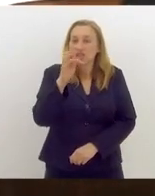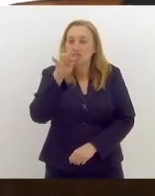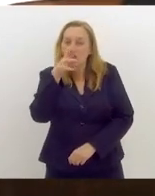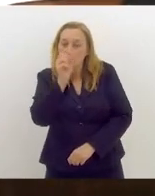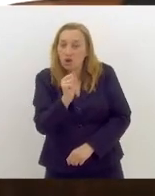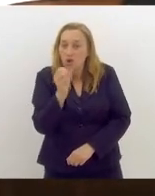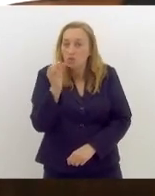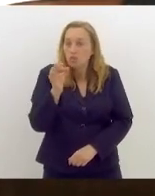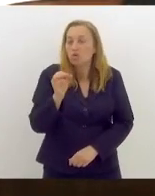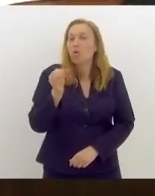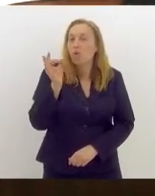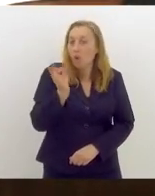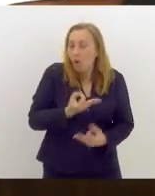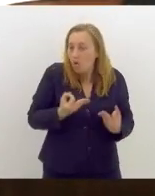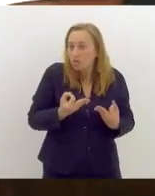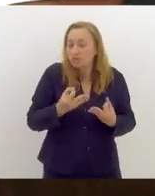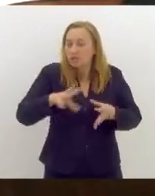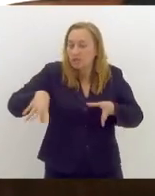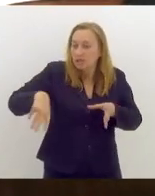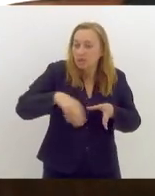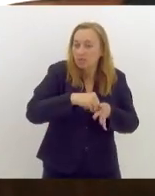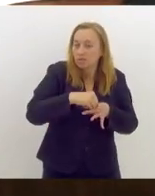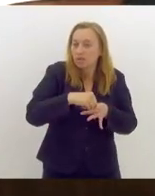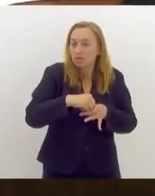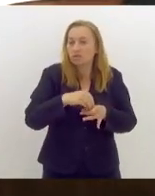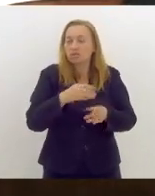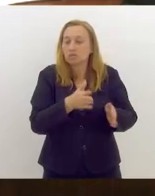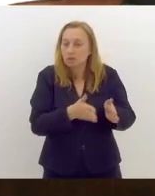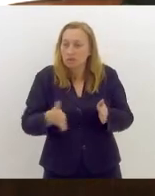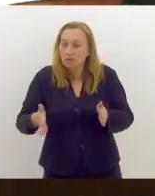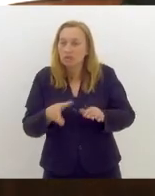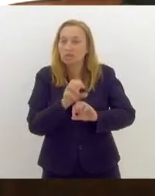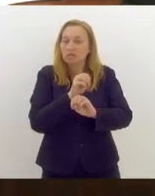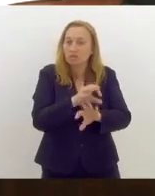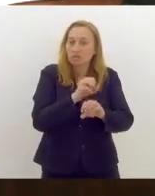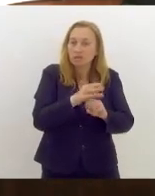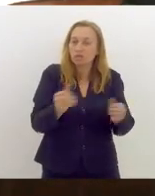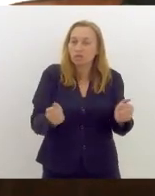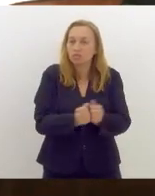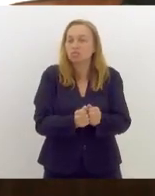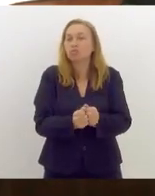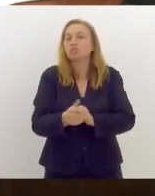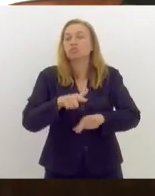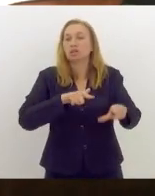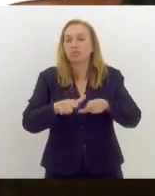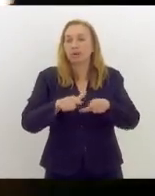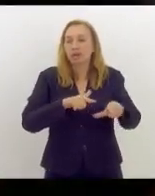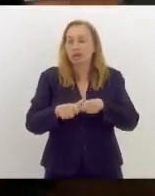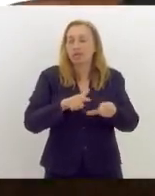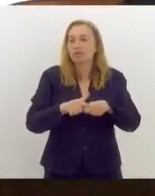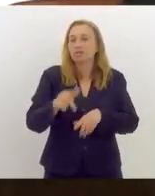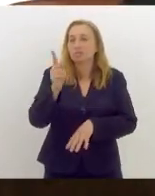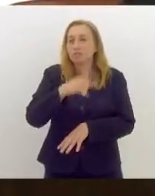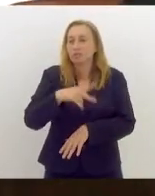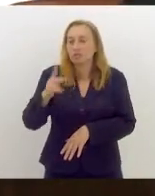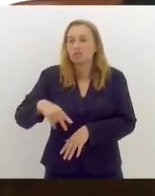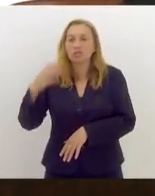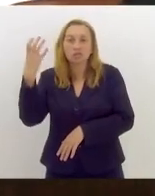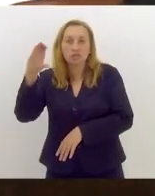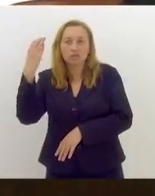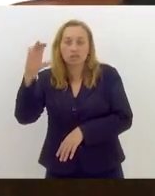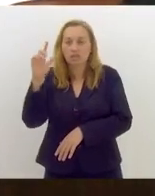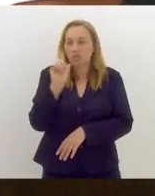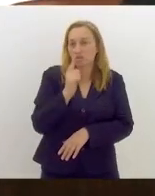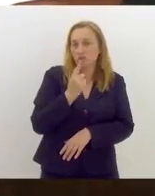inseridos no processo educativo trabalhando junto com os professores de ciências junto com os professores geografia para